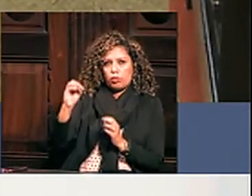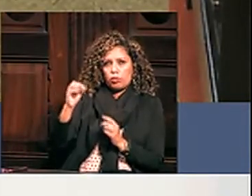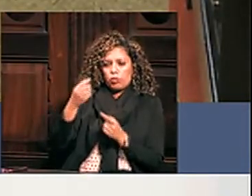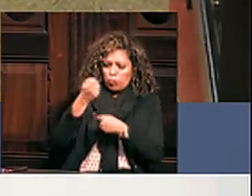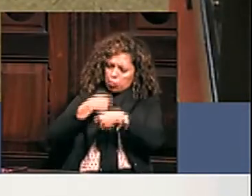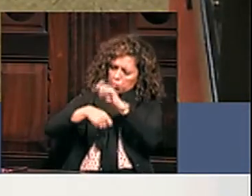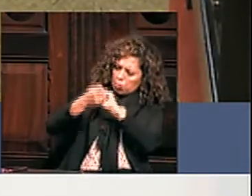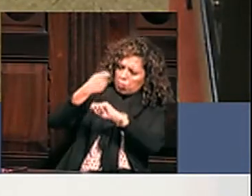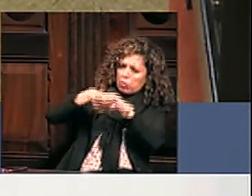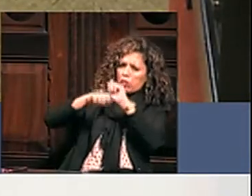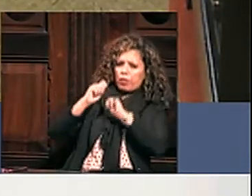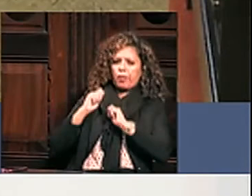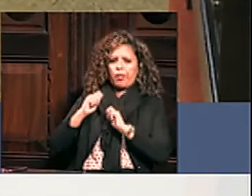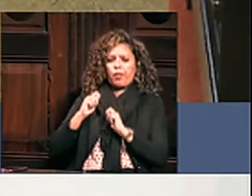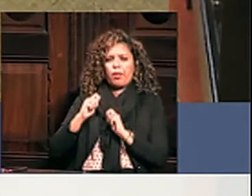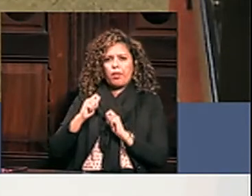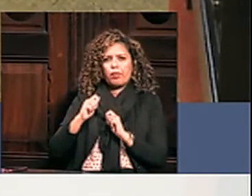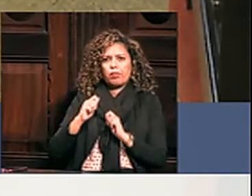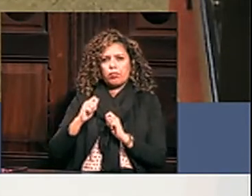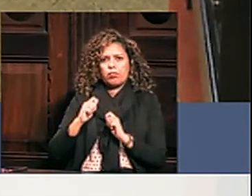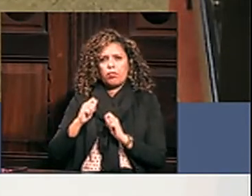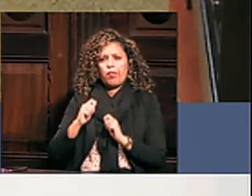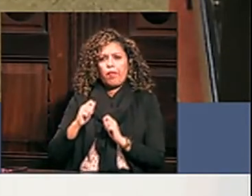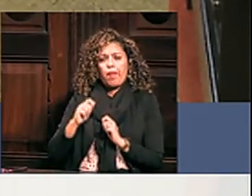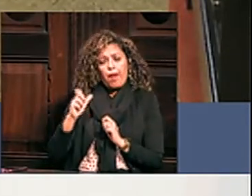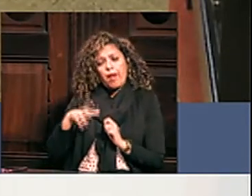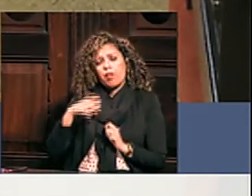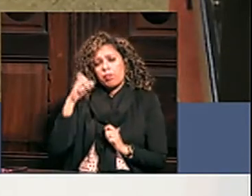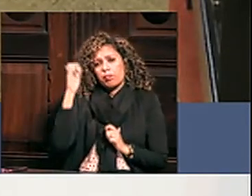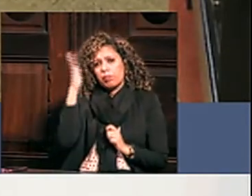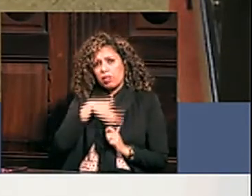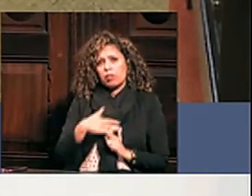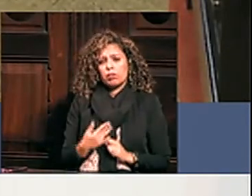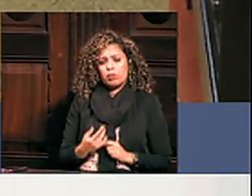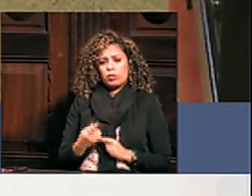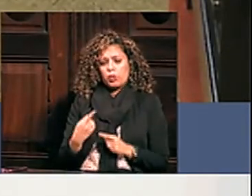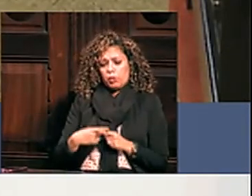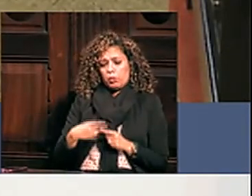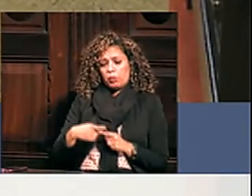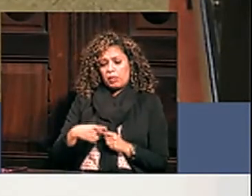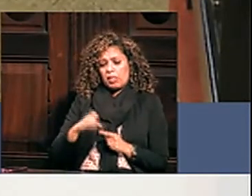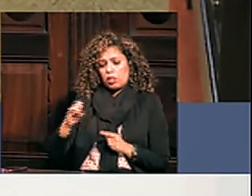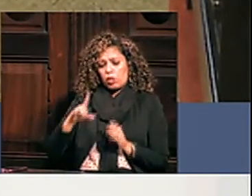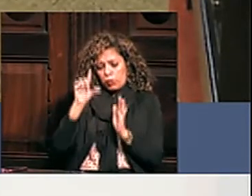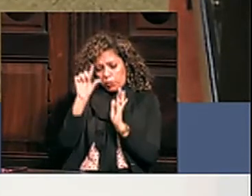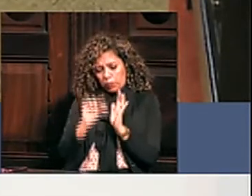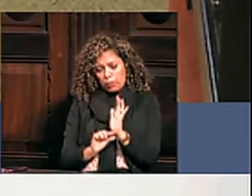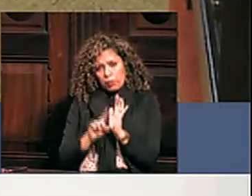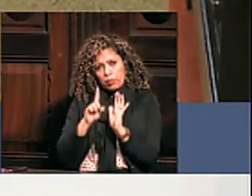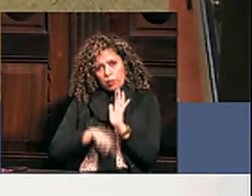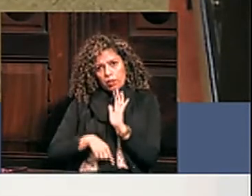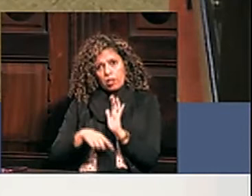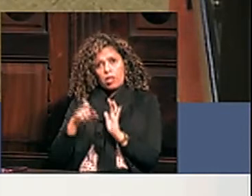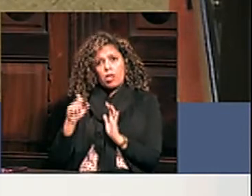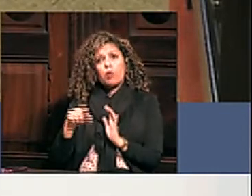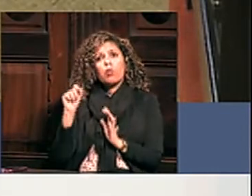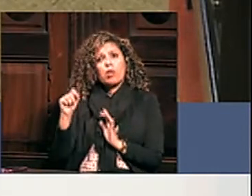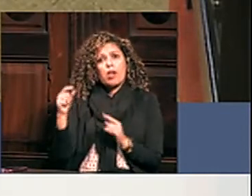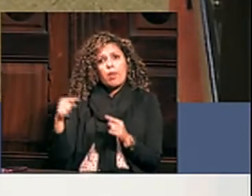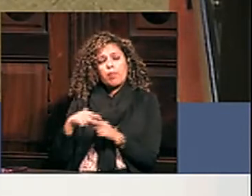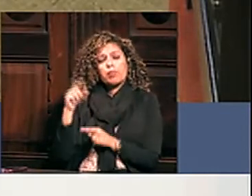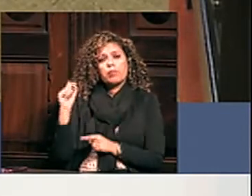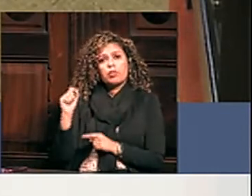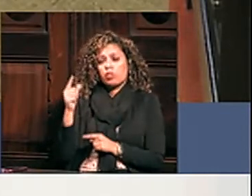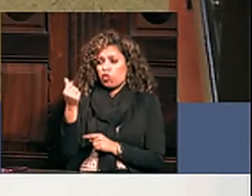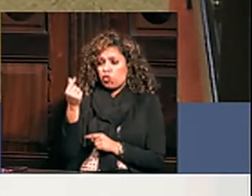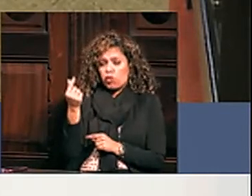É dinheiro. No bolso do trabalhador faz diferença. Porque até muitas áreas o botijão